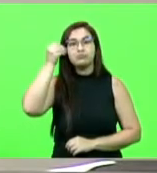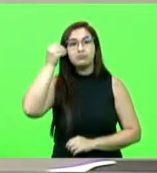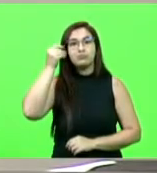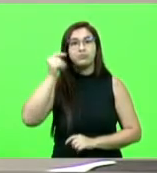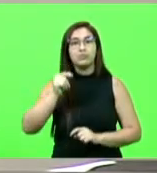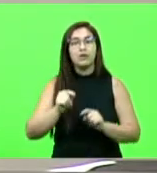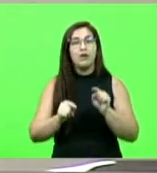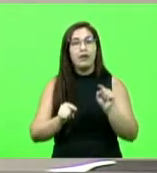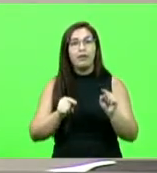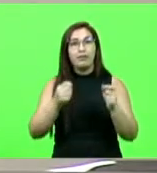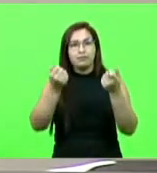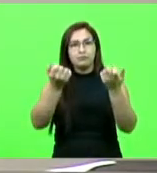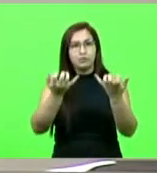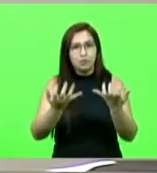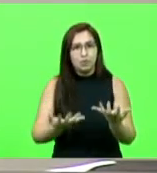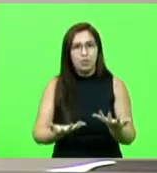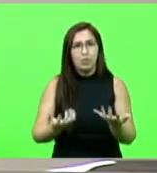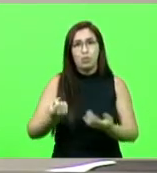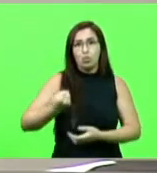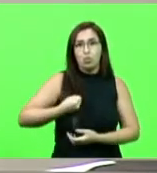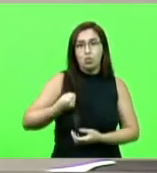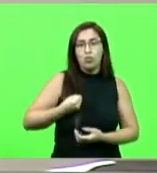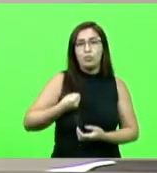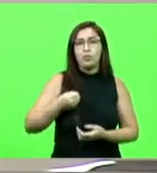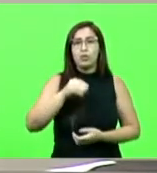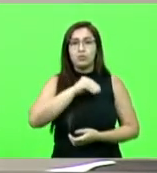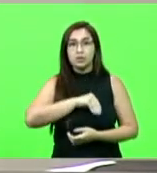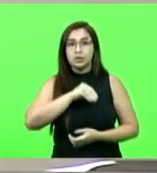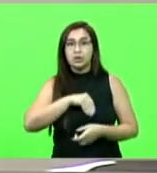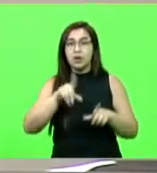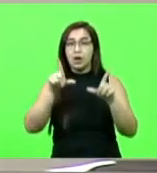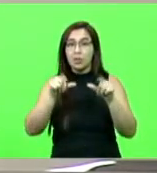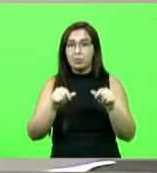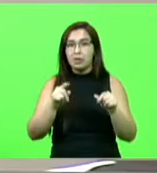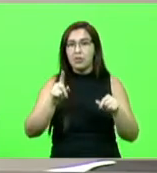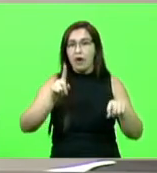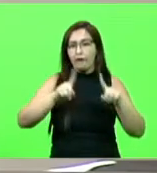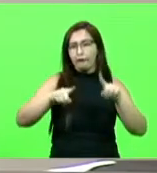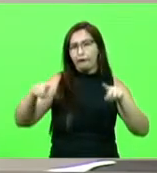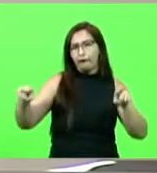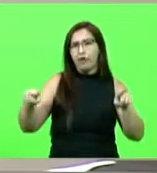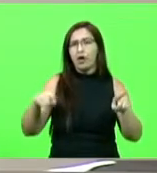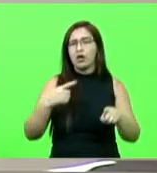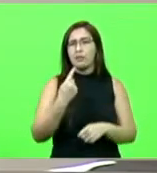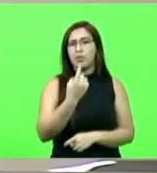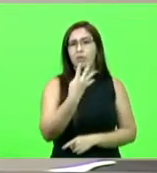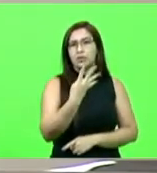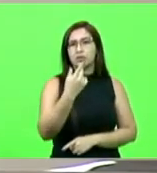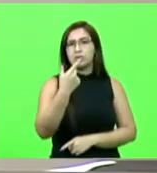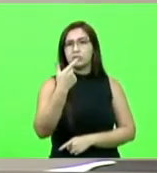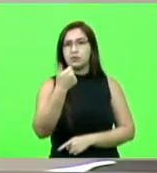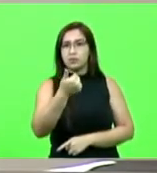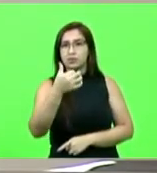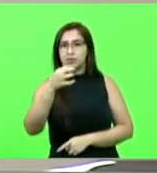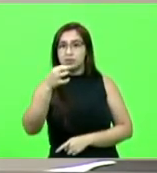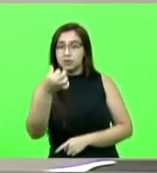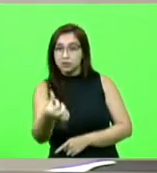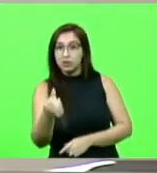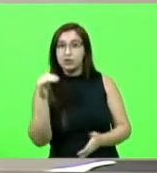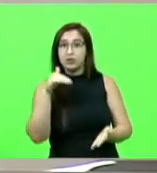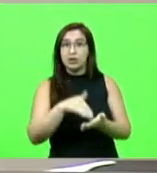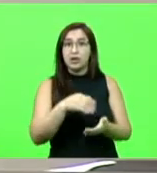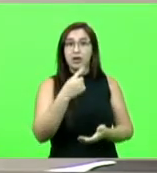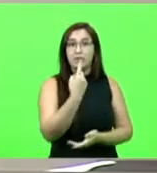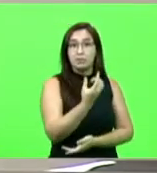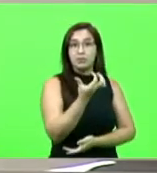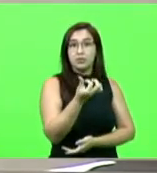que o salário mínimo regional varia entre 1.416 a